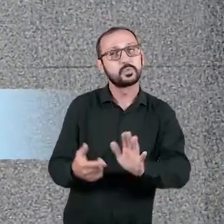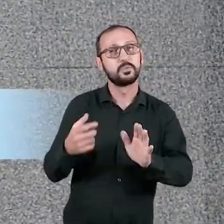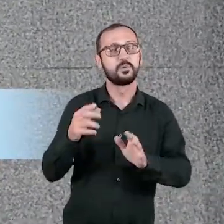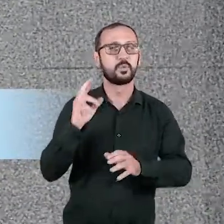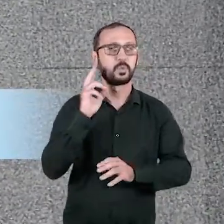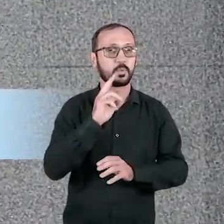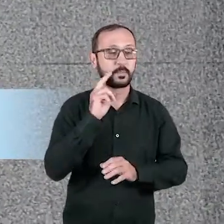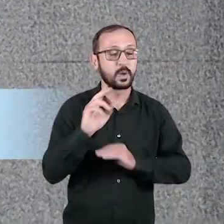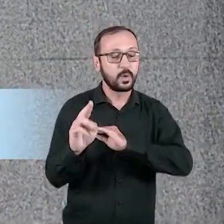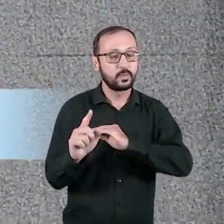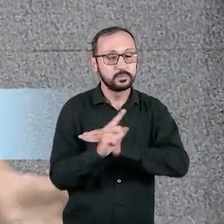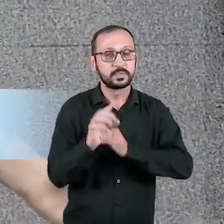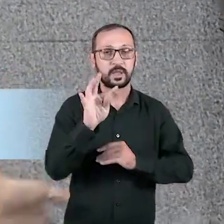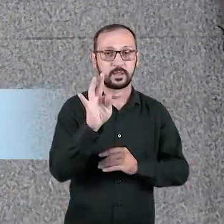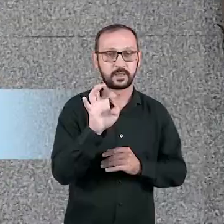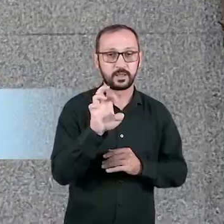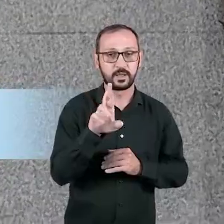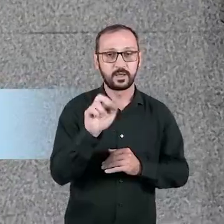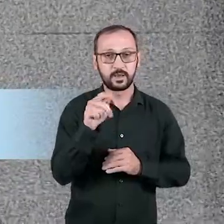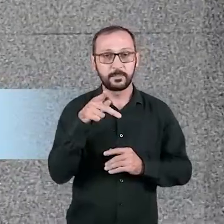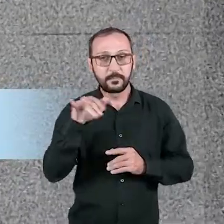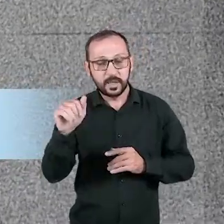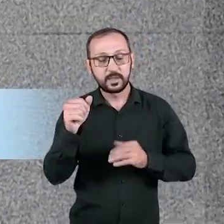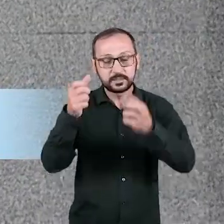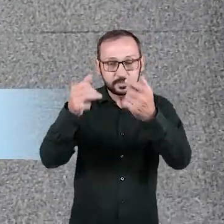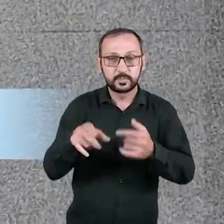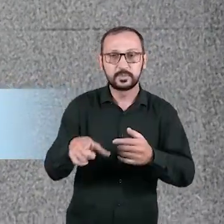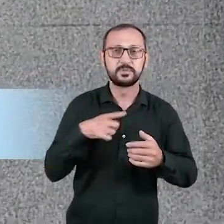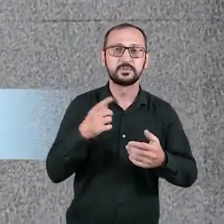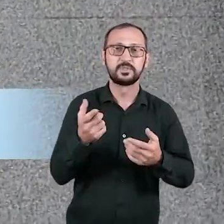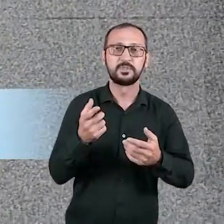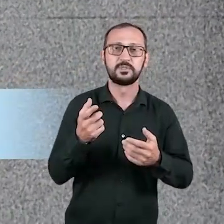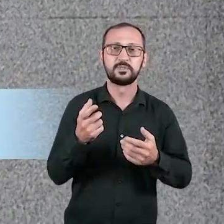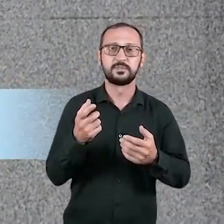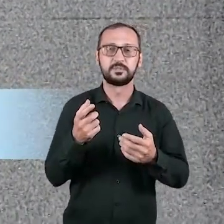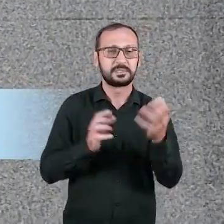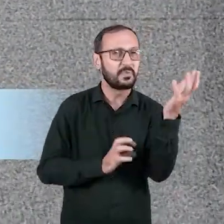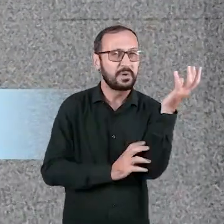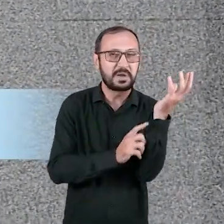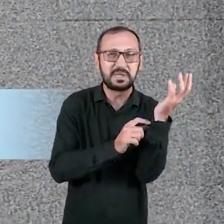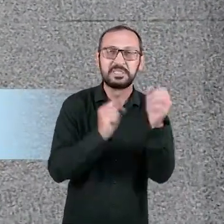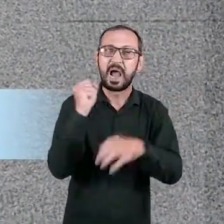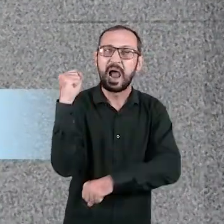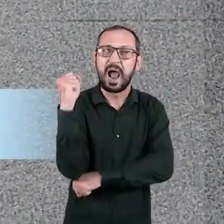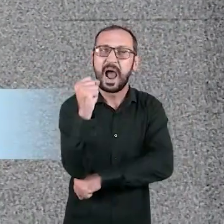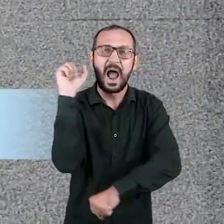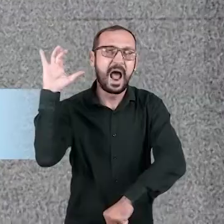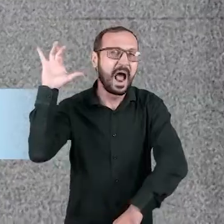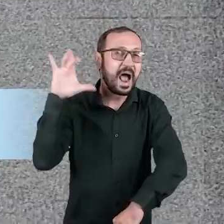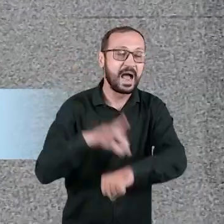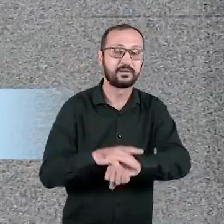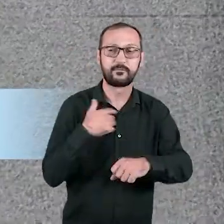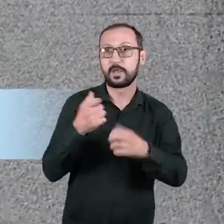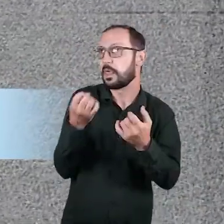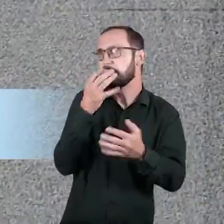na terapia, sabendo, o pai vai morrer, não tem jeito. Sabe? Ele estava em fase de terminalidade de um câncer. Eu vou fazer o quê?